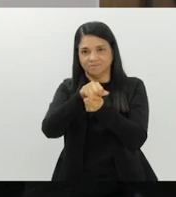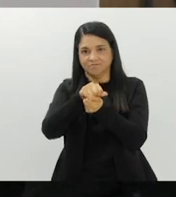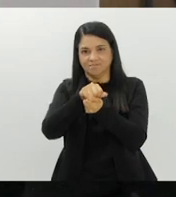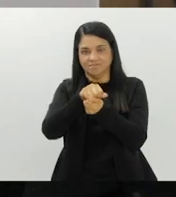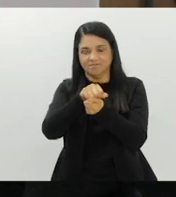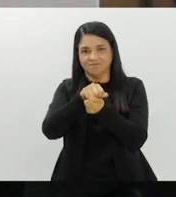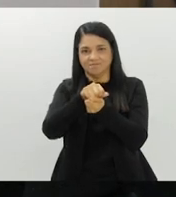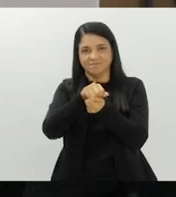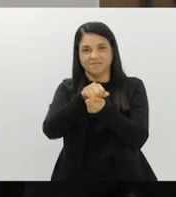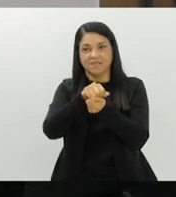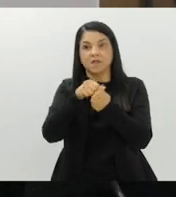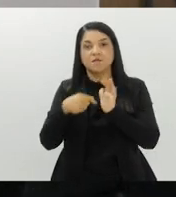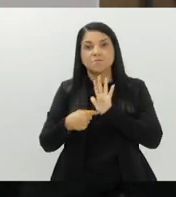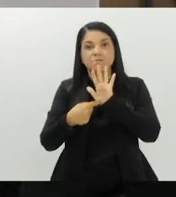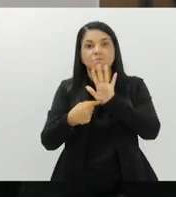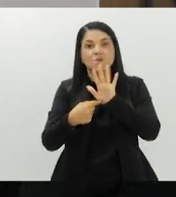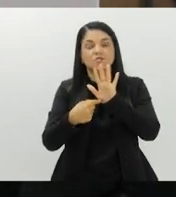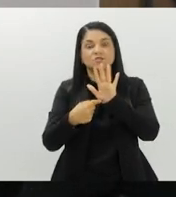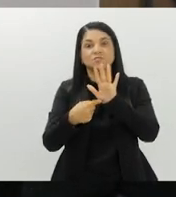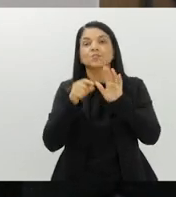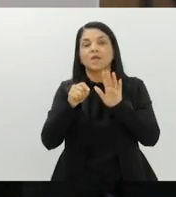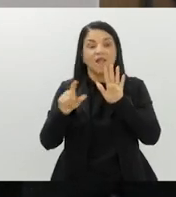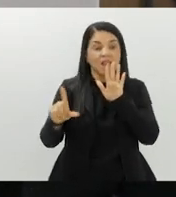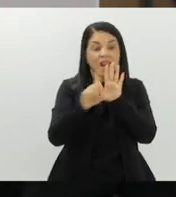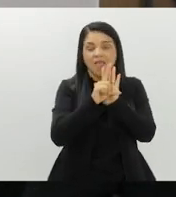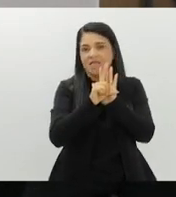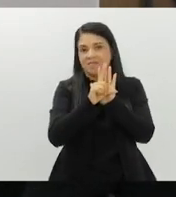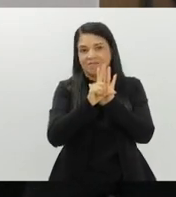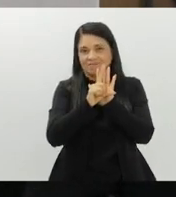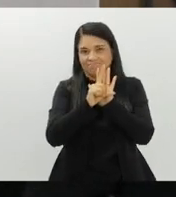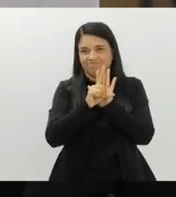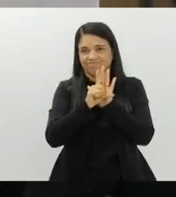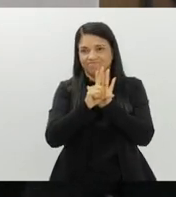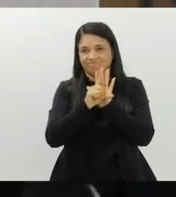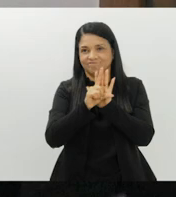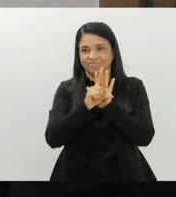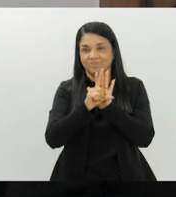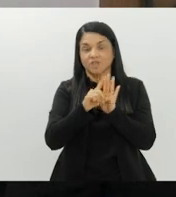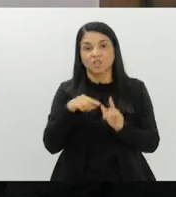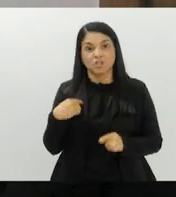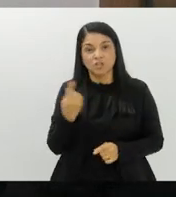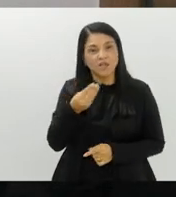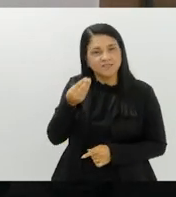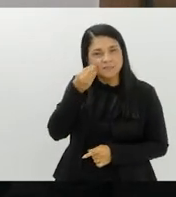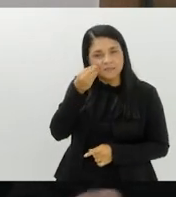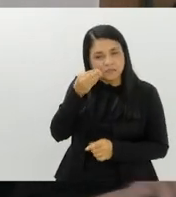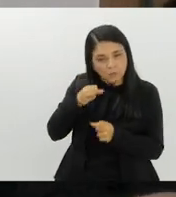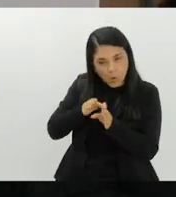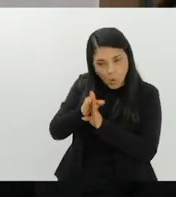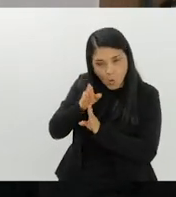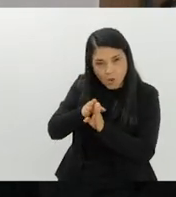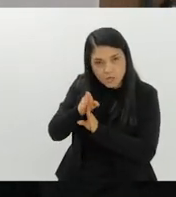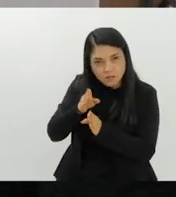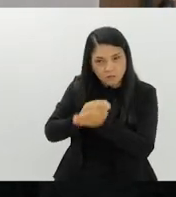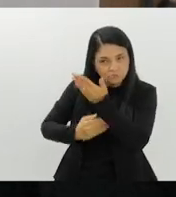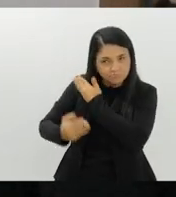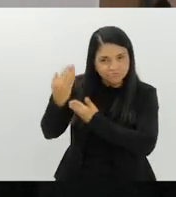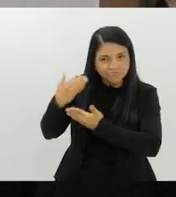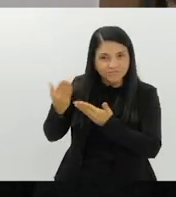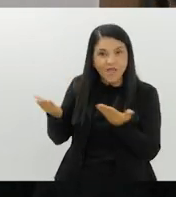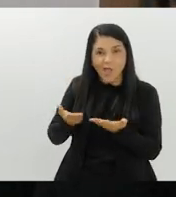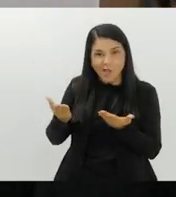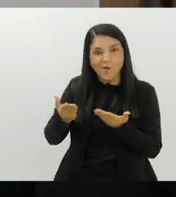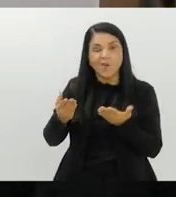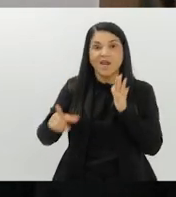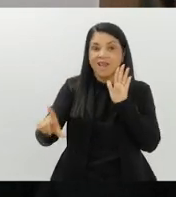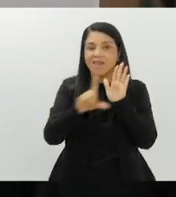em forma de lei. O que nós tentamos fazer, orientando as pessoas, agora temos em